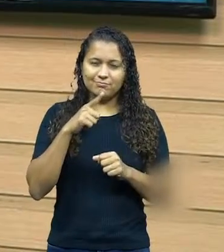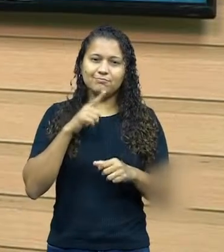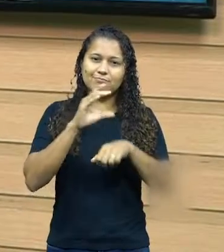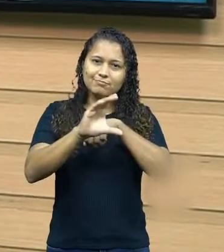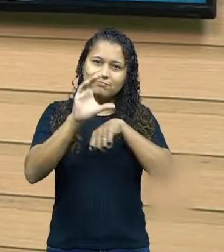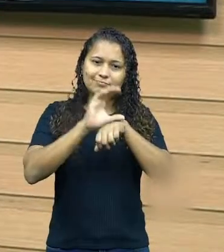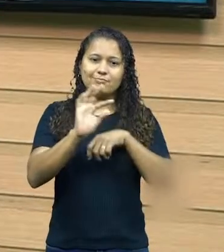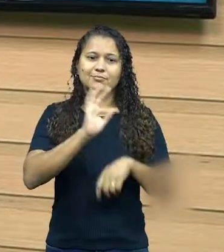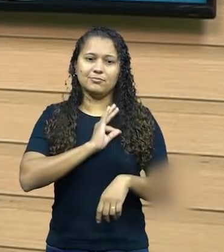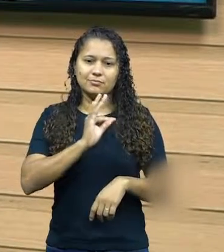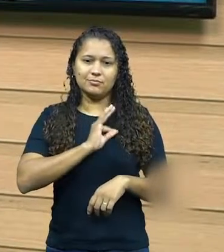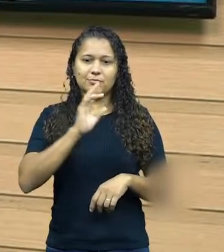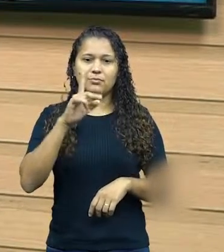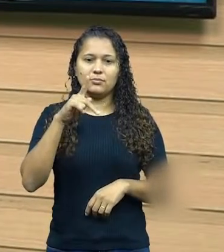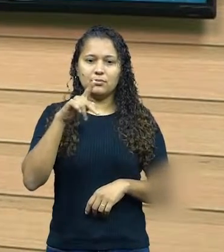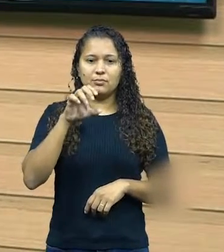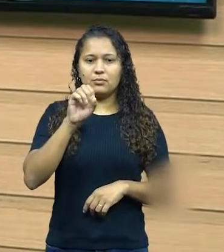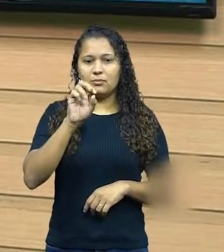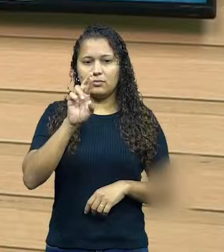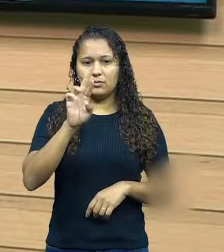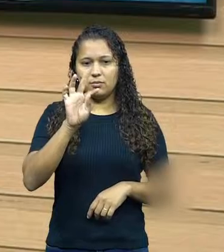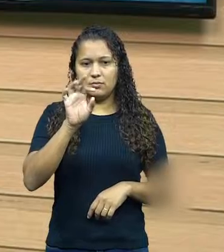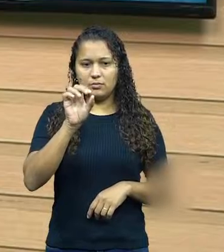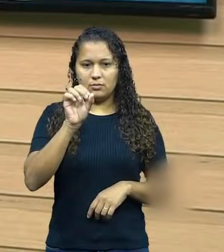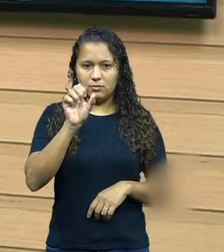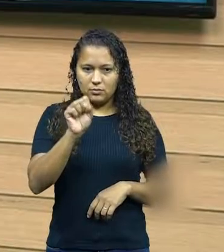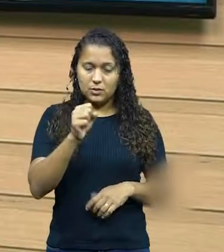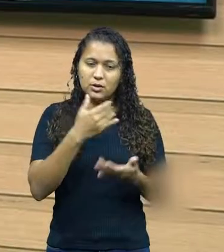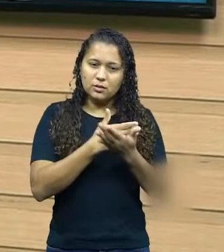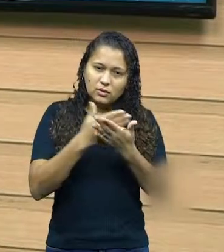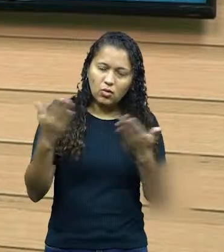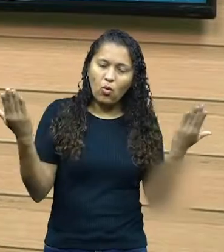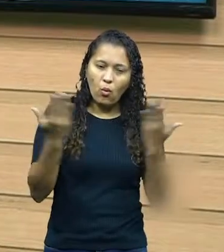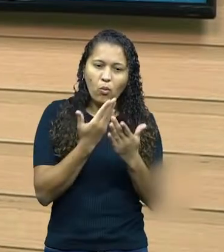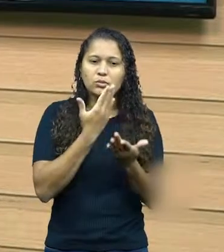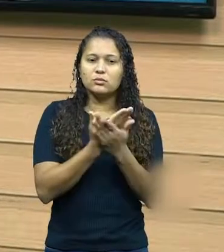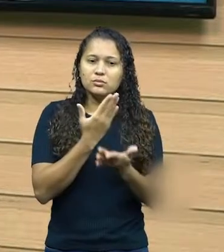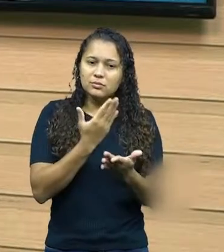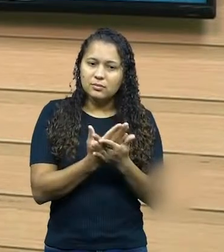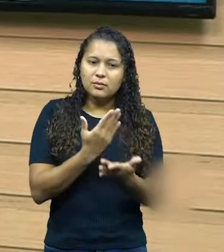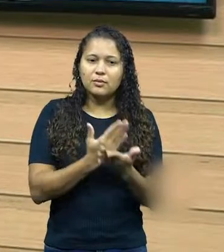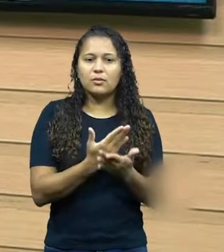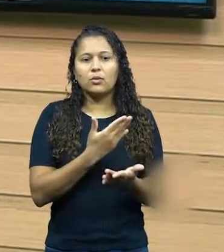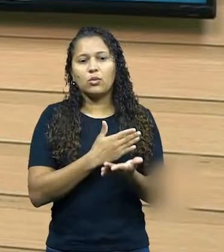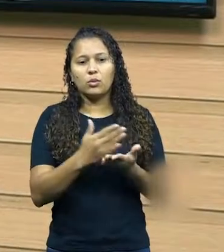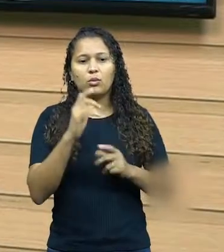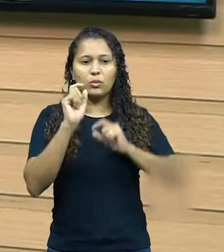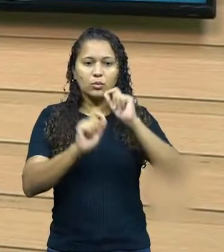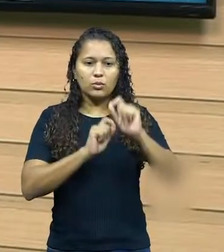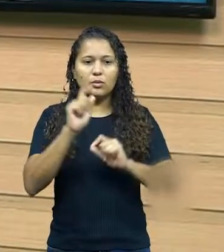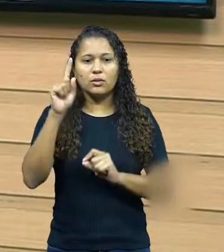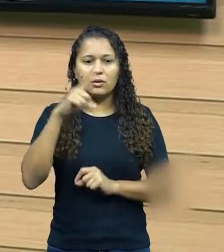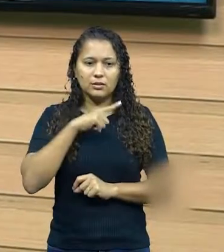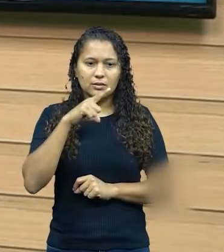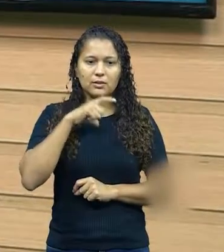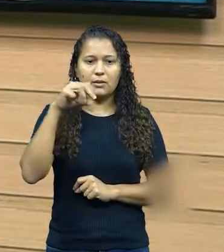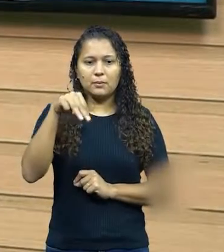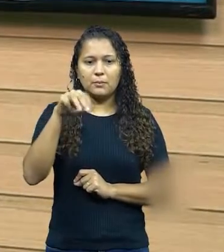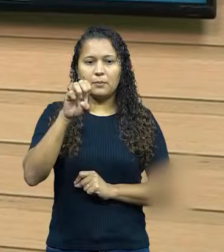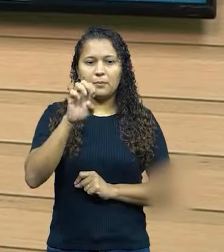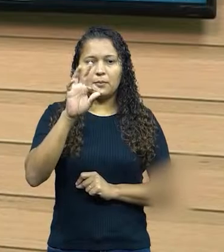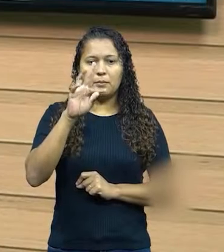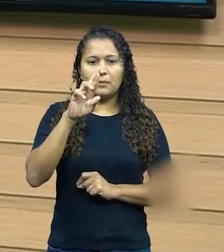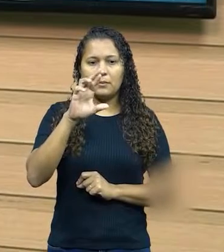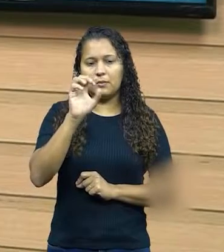Portos e vamos estar iniciando hoje as nossas aulas, começando pela metrologia, para que a